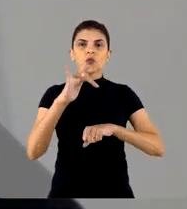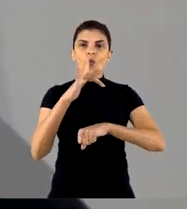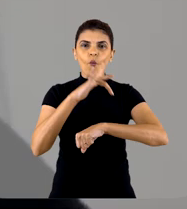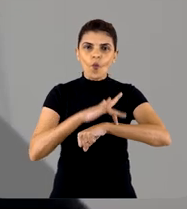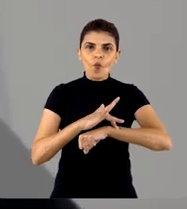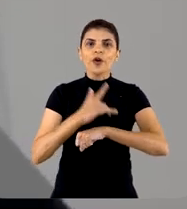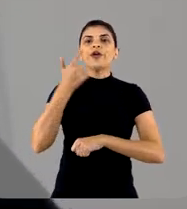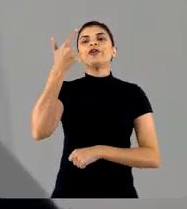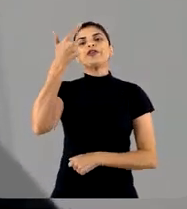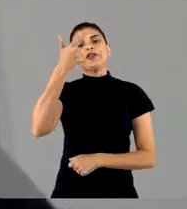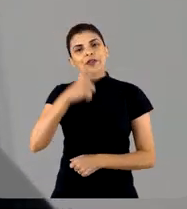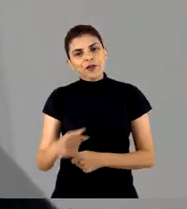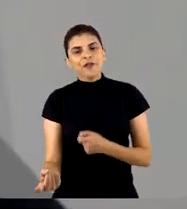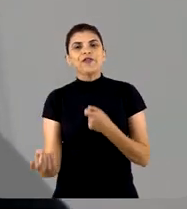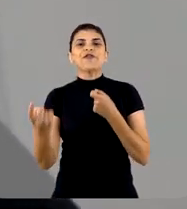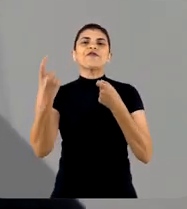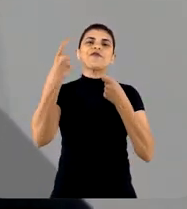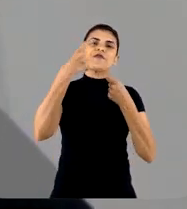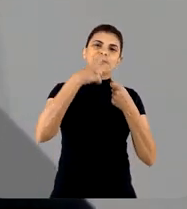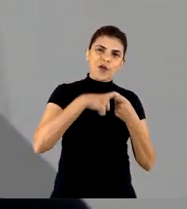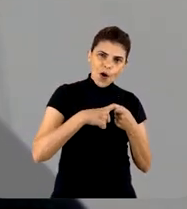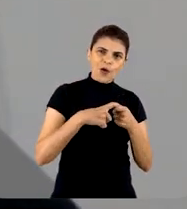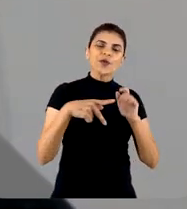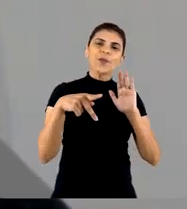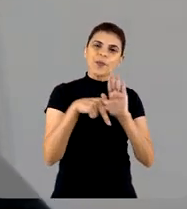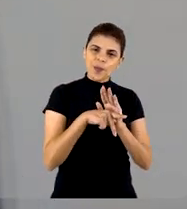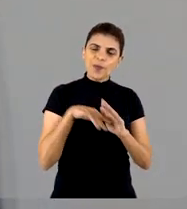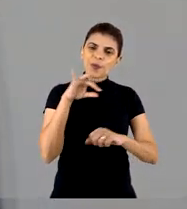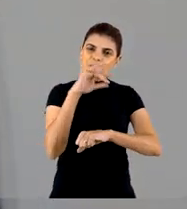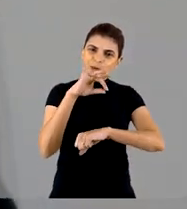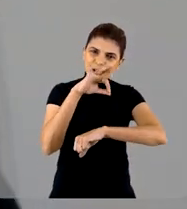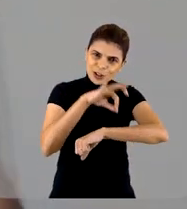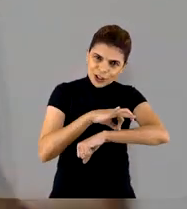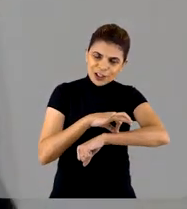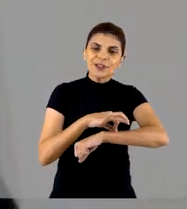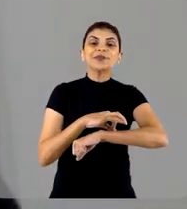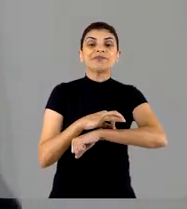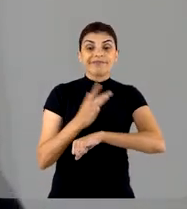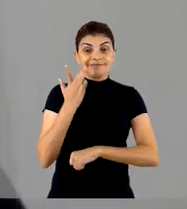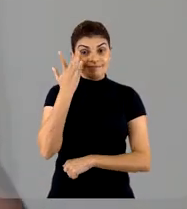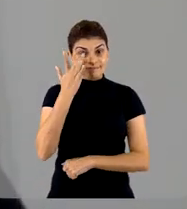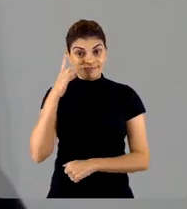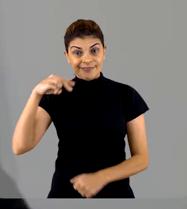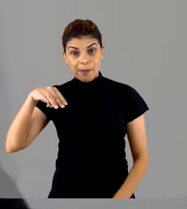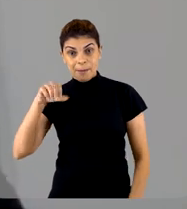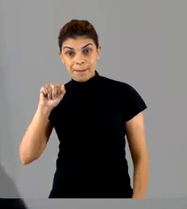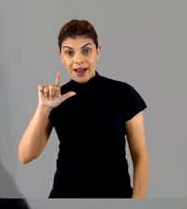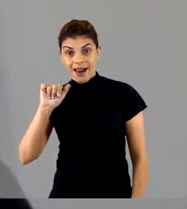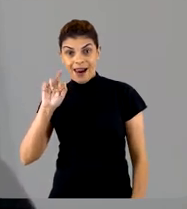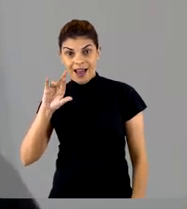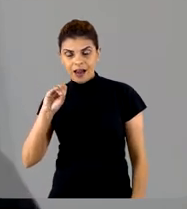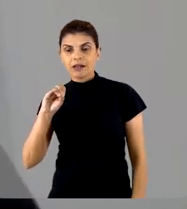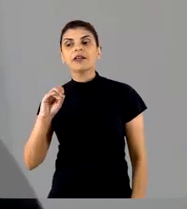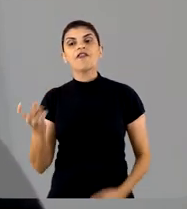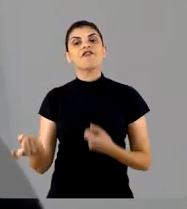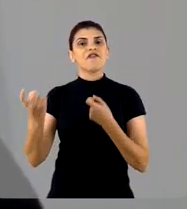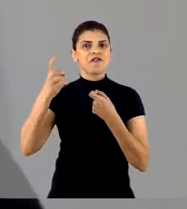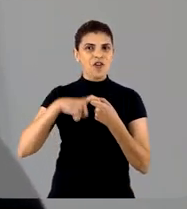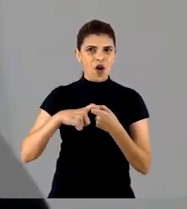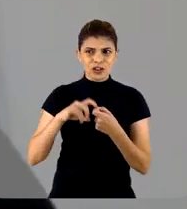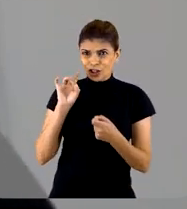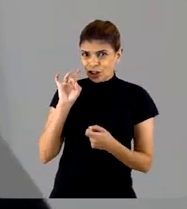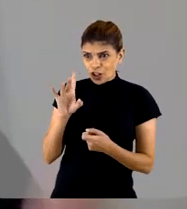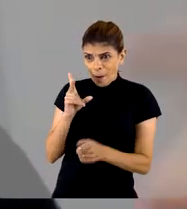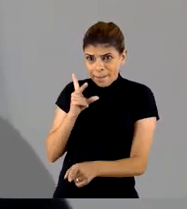Mas, de novo, assim como o Anófeles, que é o responsável pela malária, eles voltam. Né? Ou seja, matar apenas o um mosquito não